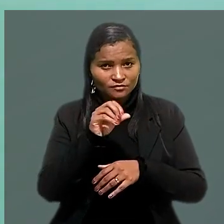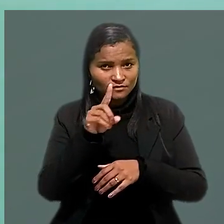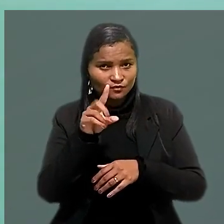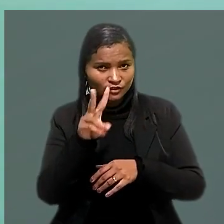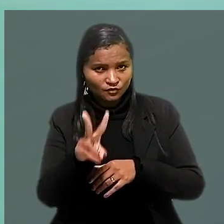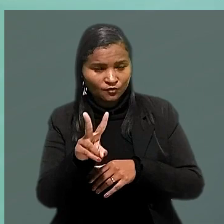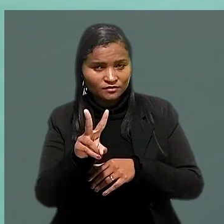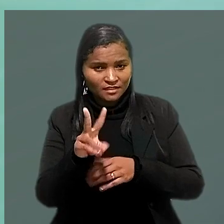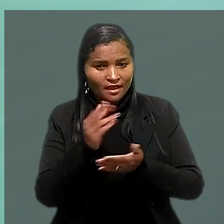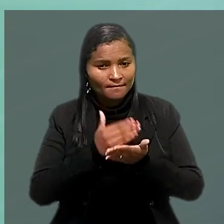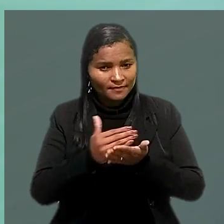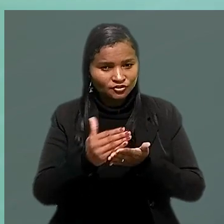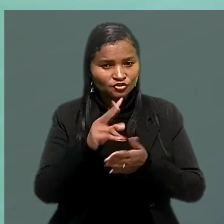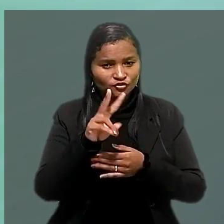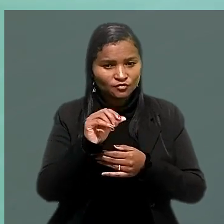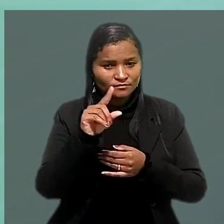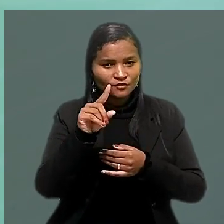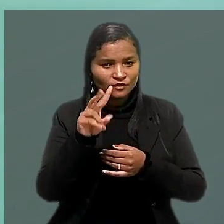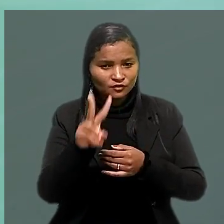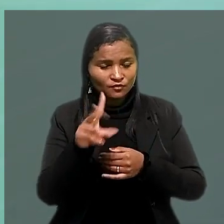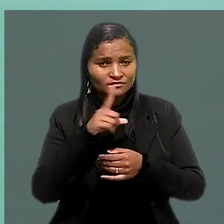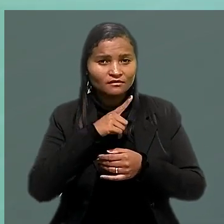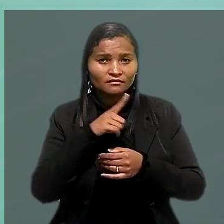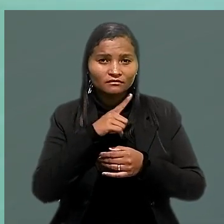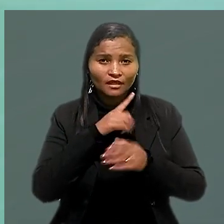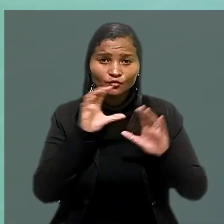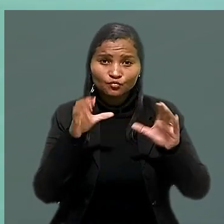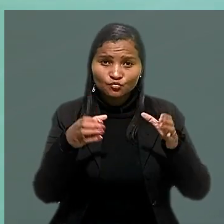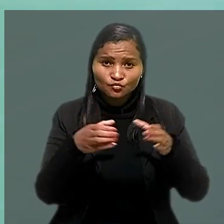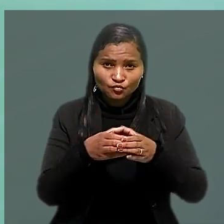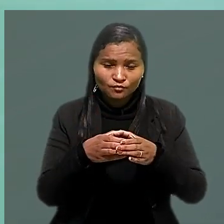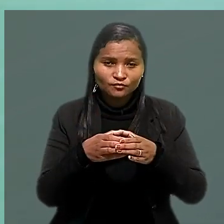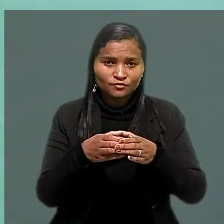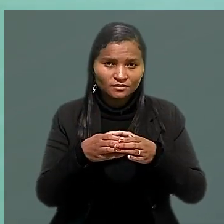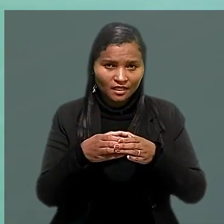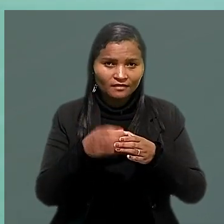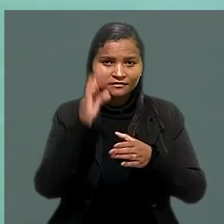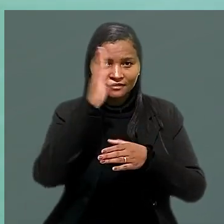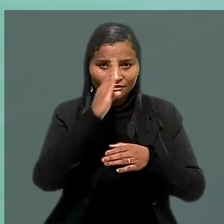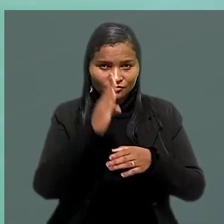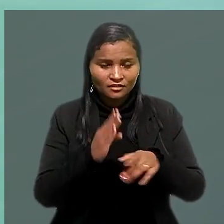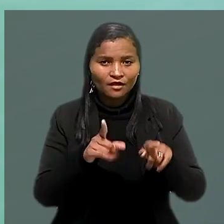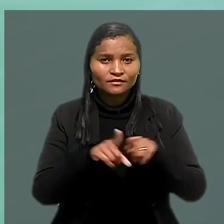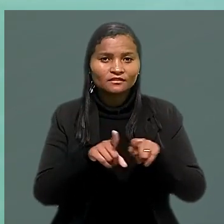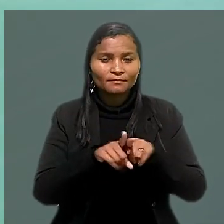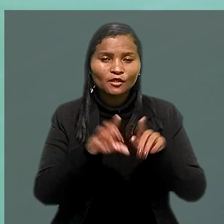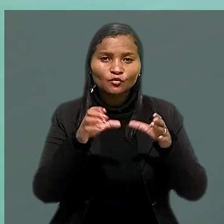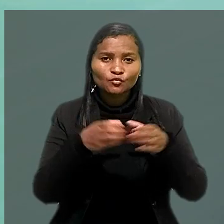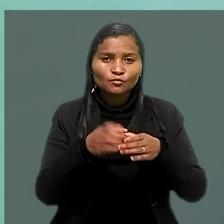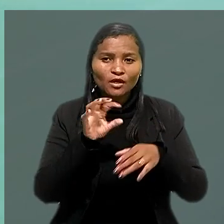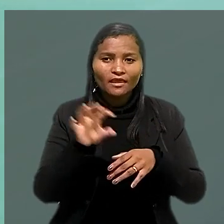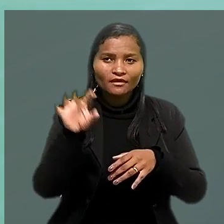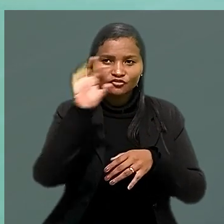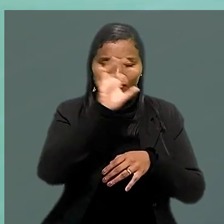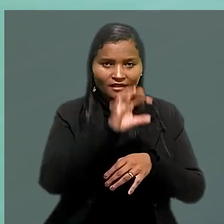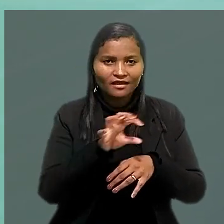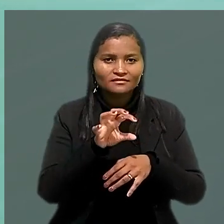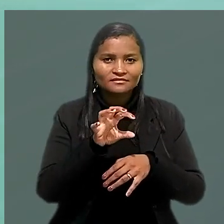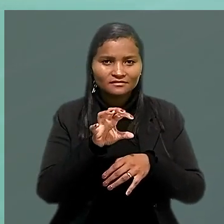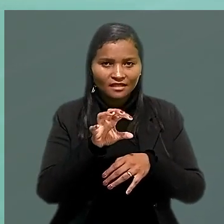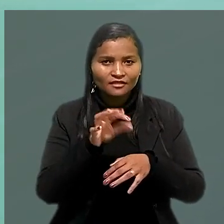em 2012, e a partir de 2012 temos os grupos, o Grupo Nacional e os grupos